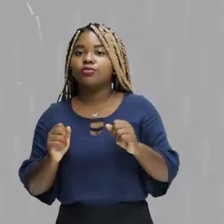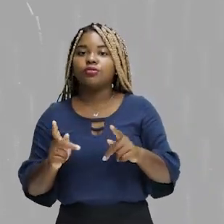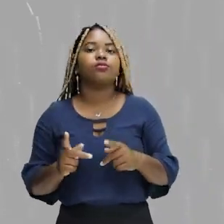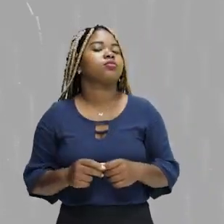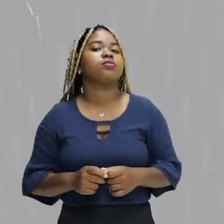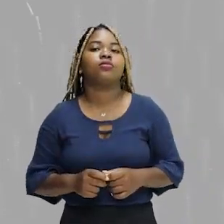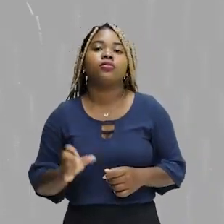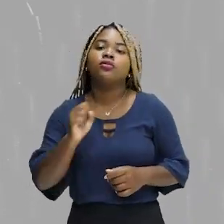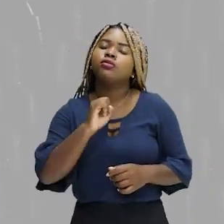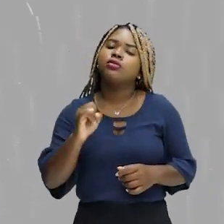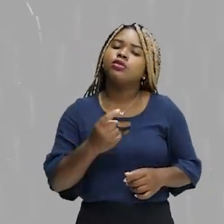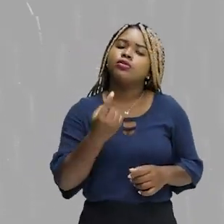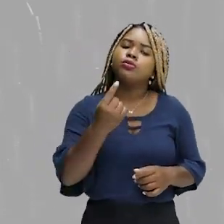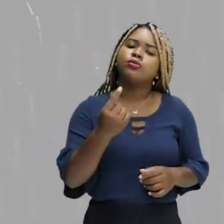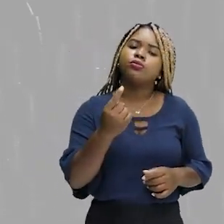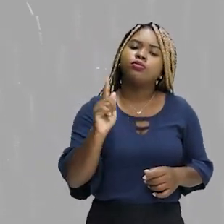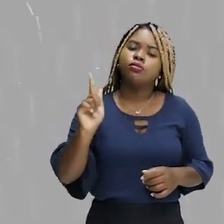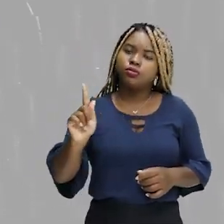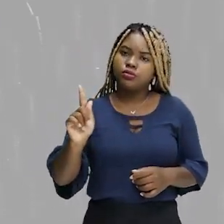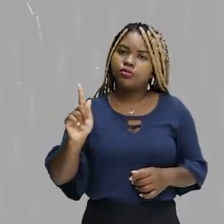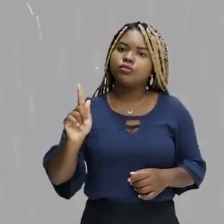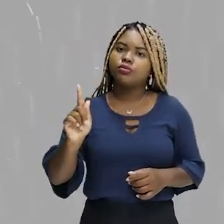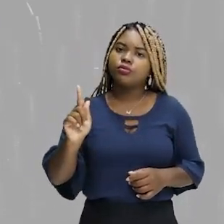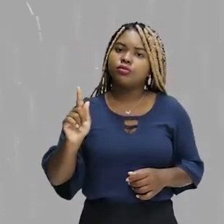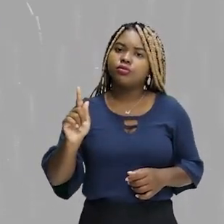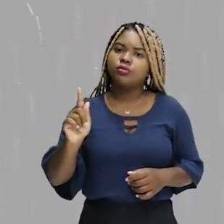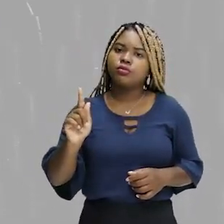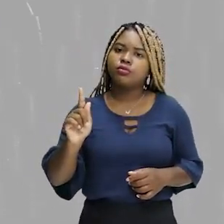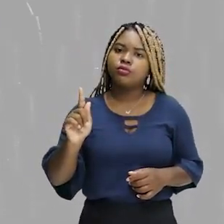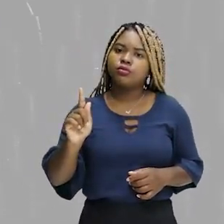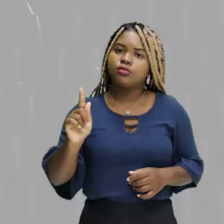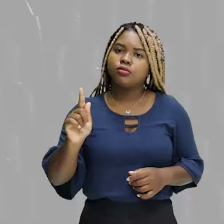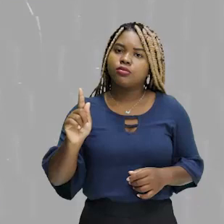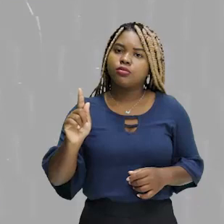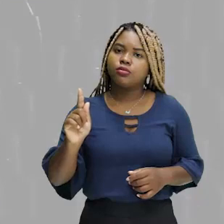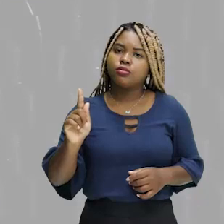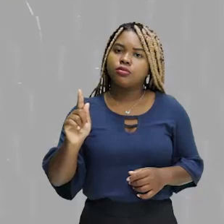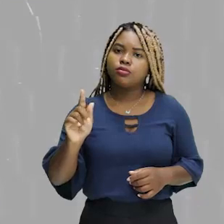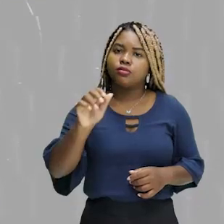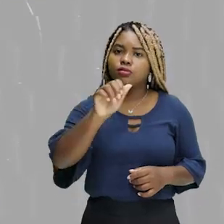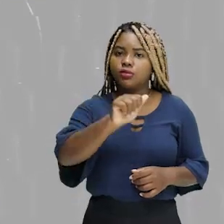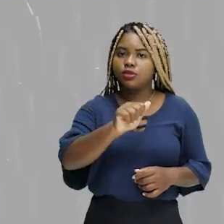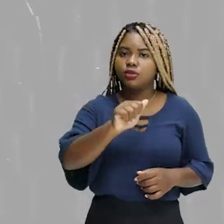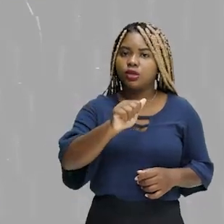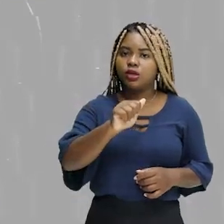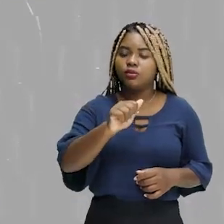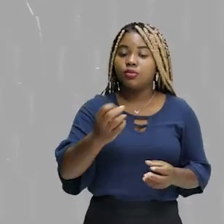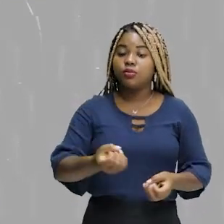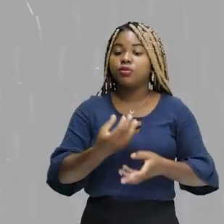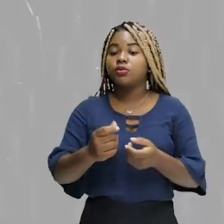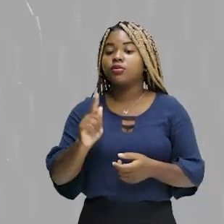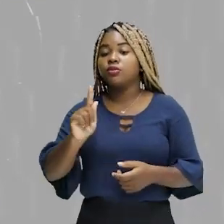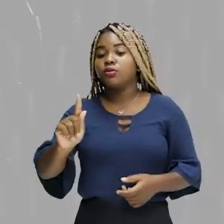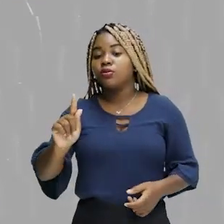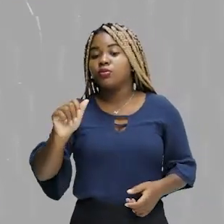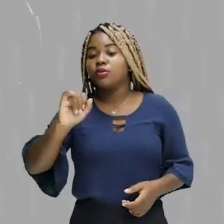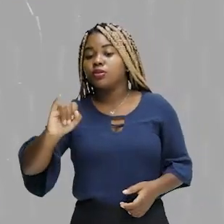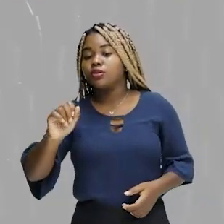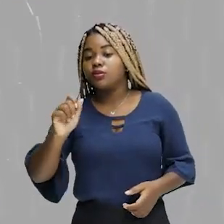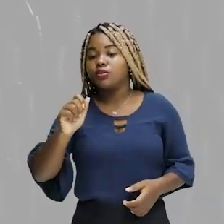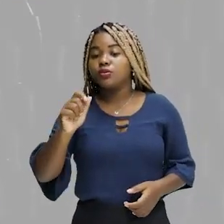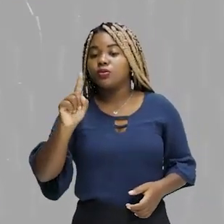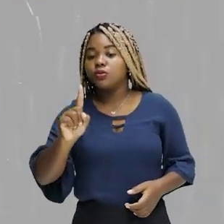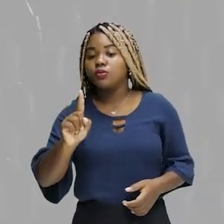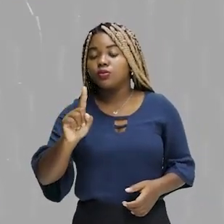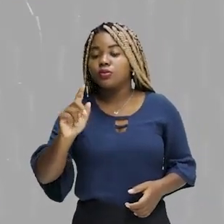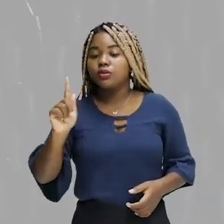Se 1 grama de A, né, para produzir 1 grama de C, absorve